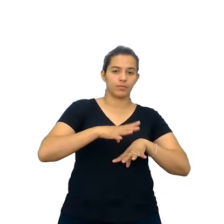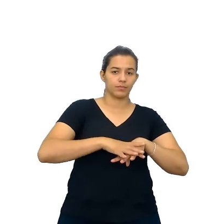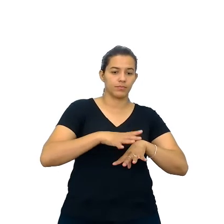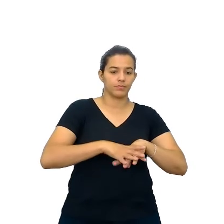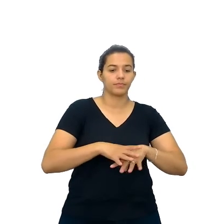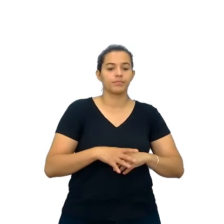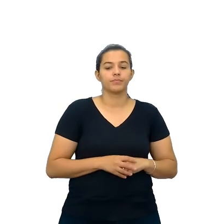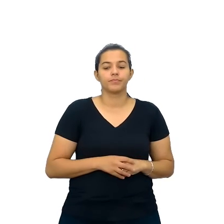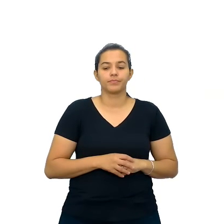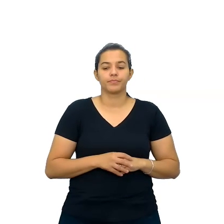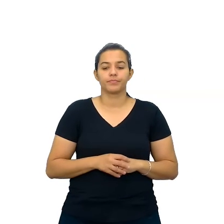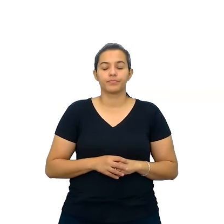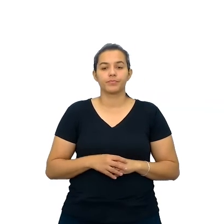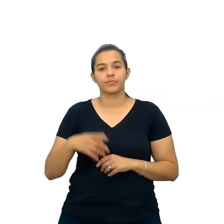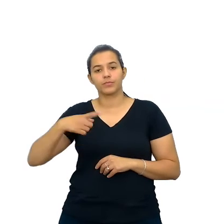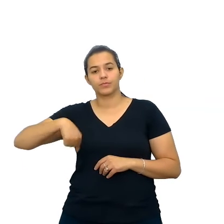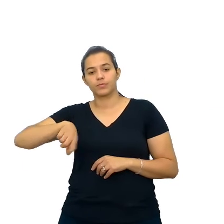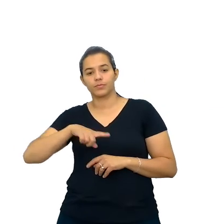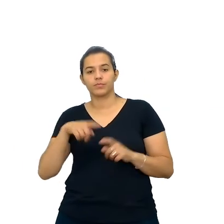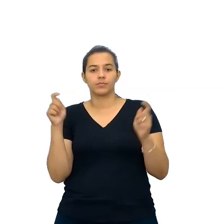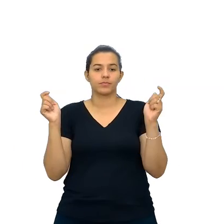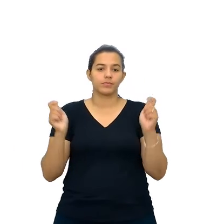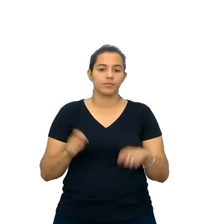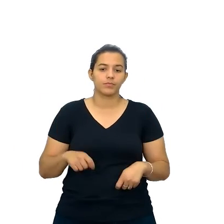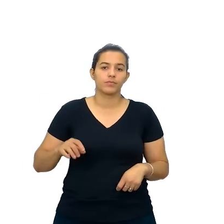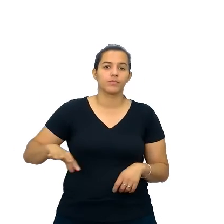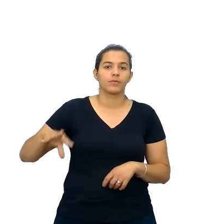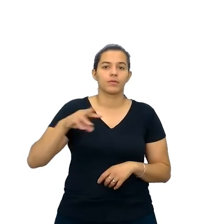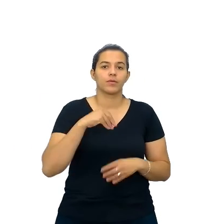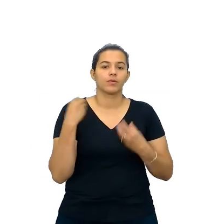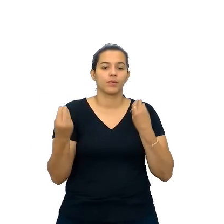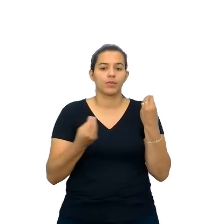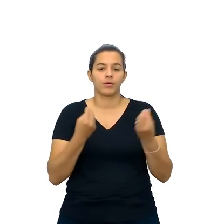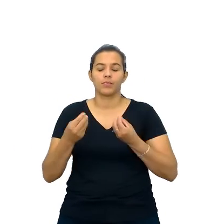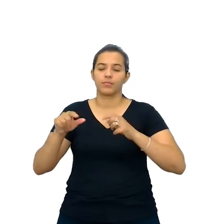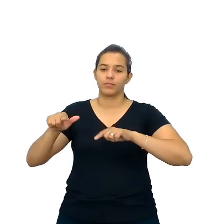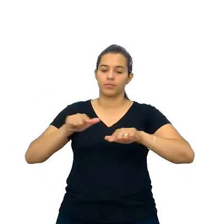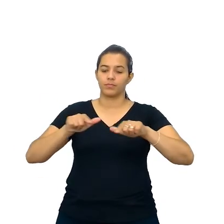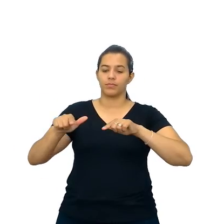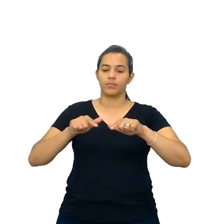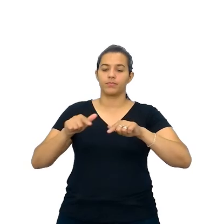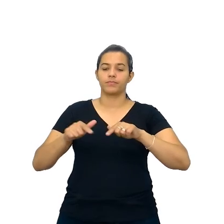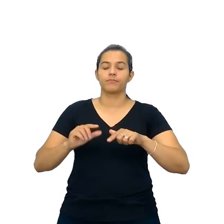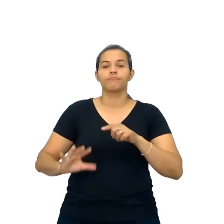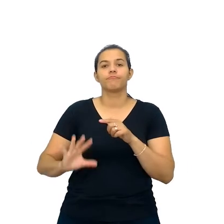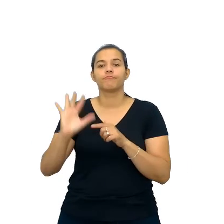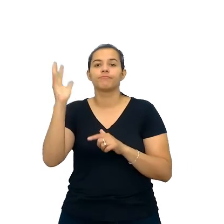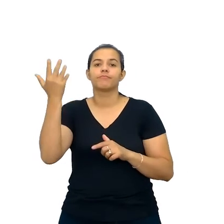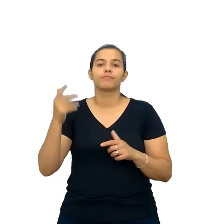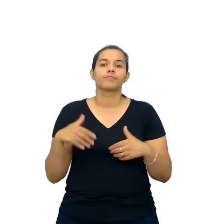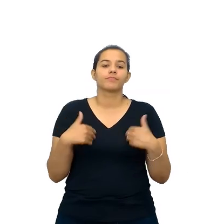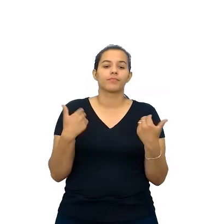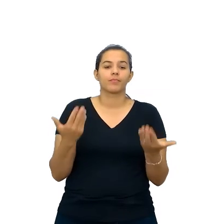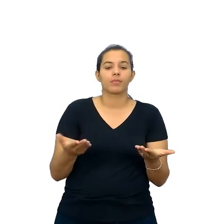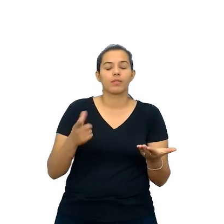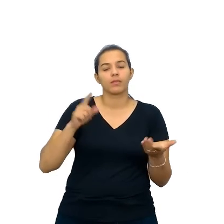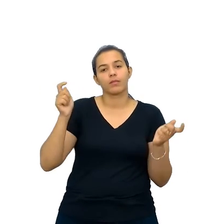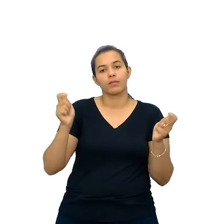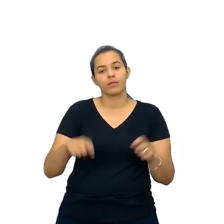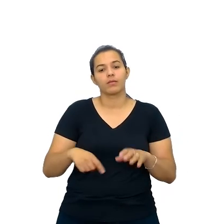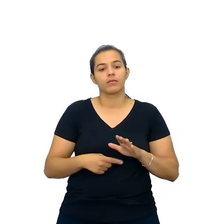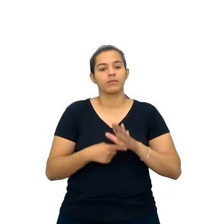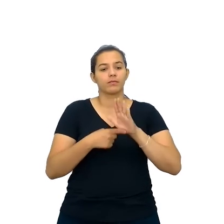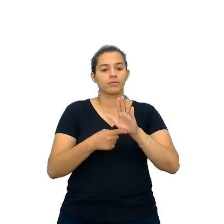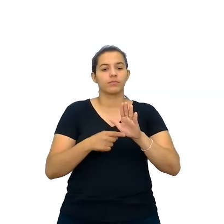lógico-matemáticos, como que nós podemos, né, trabalhar essa situação e favorecer de